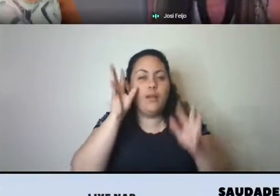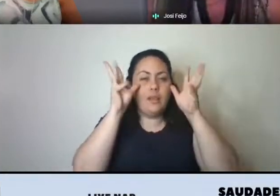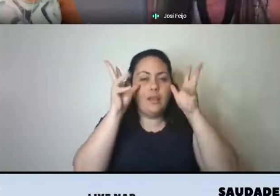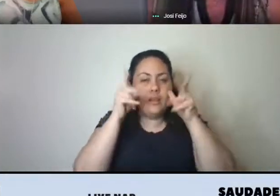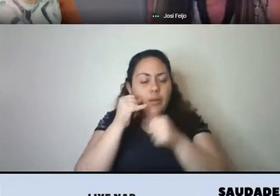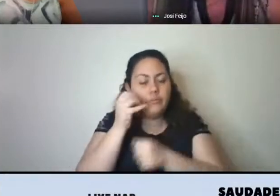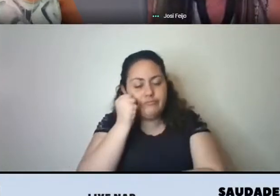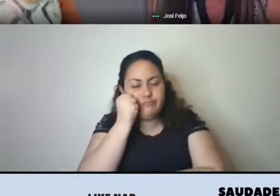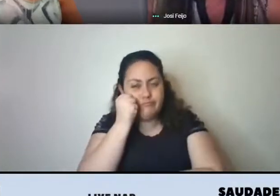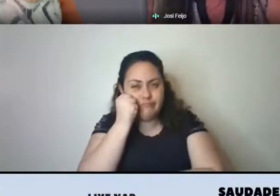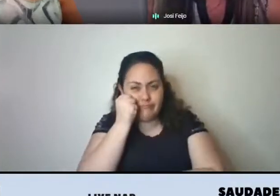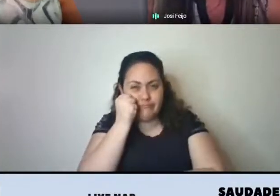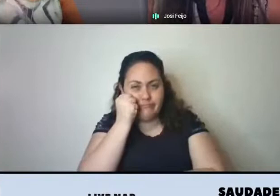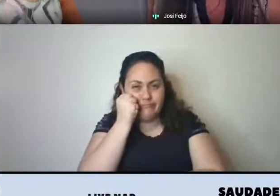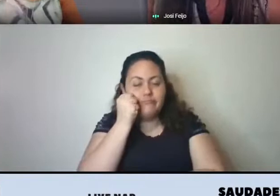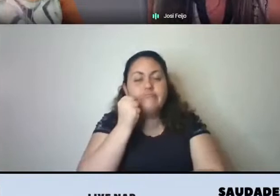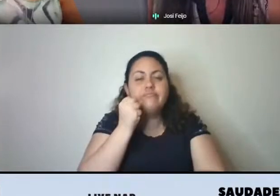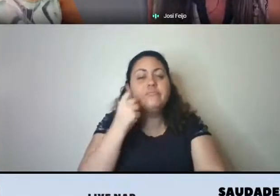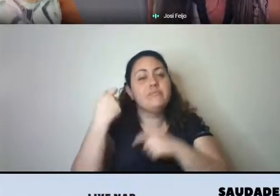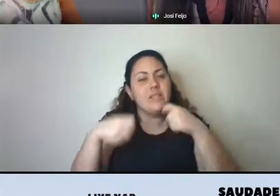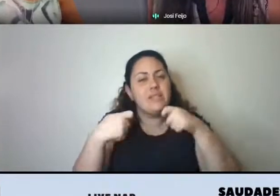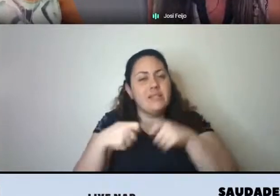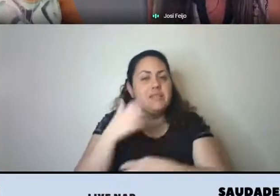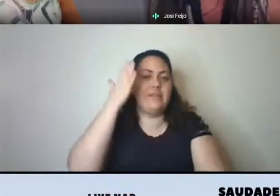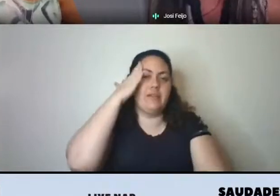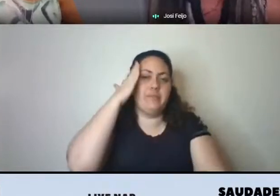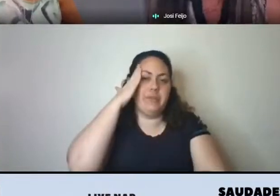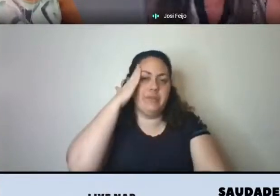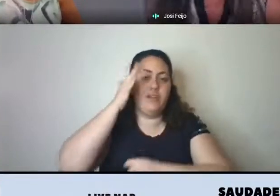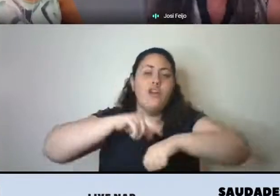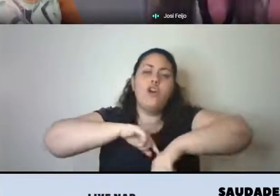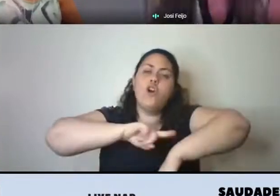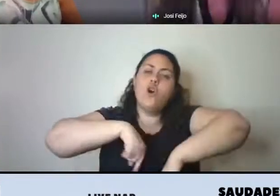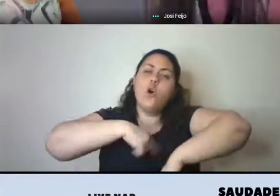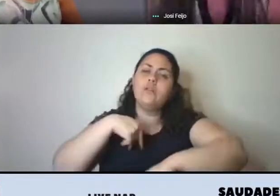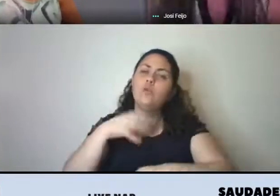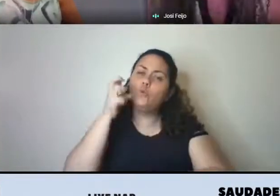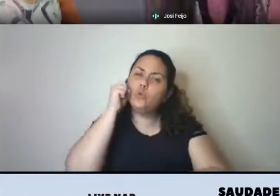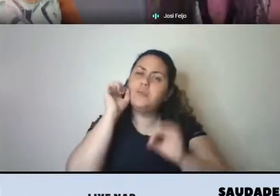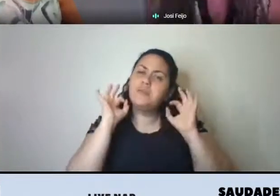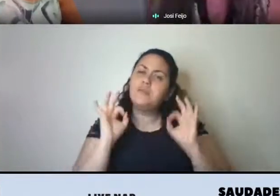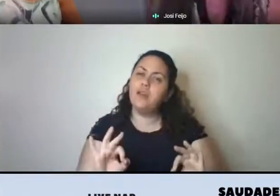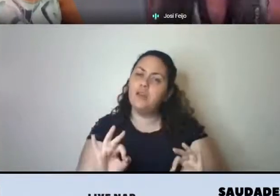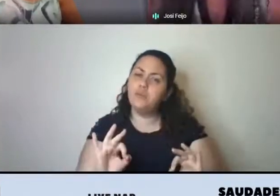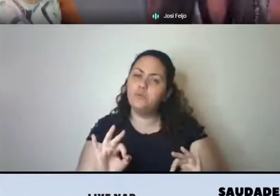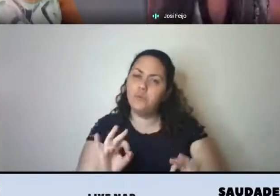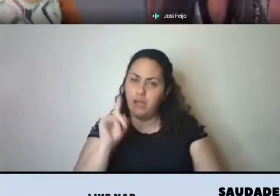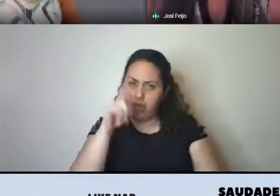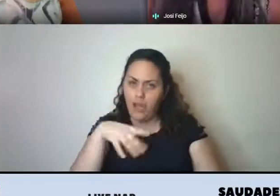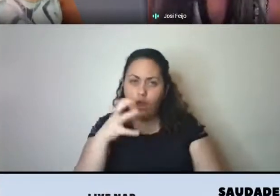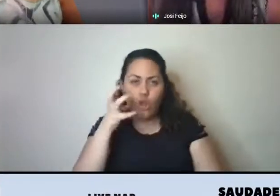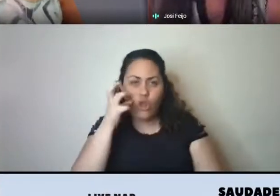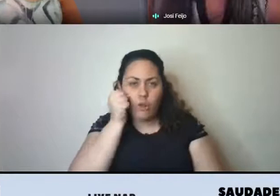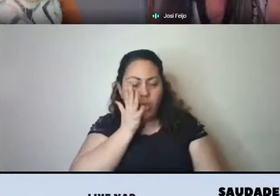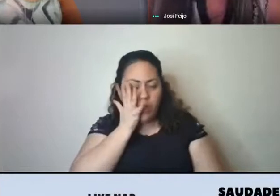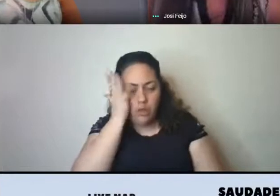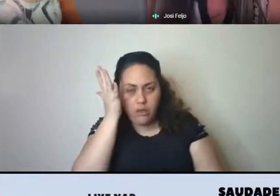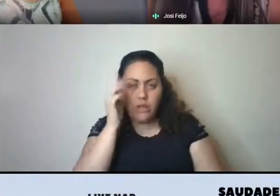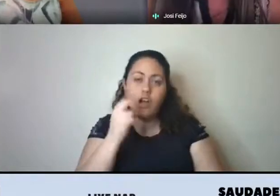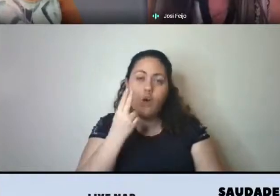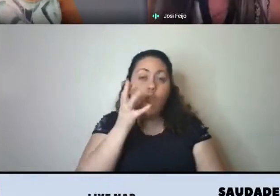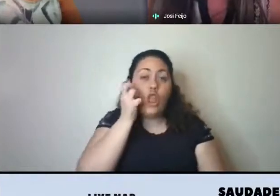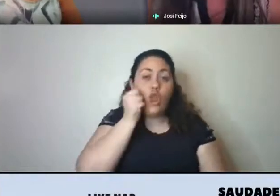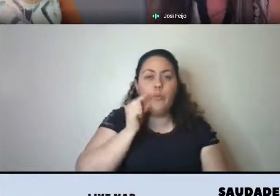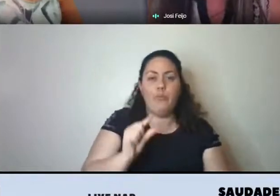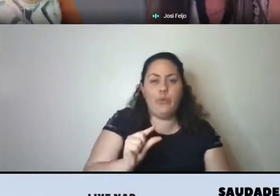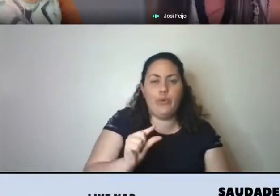né? Ter uma noção assim de quantas horas nós estamos dormindo, se estamos dormindo demais ou de menos, né? Que